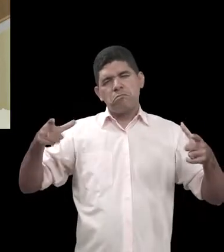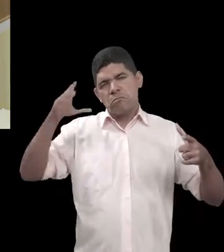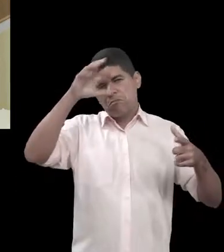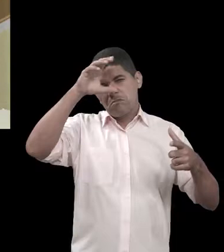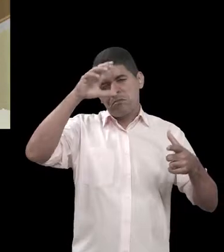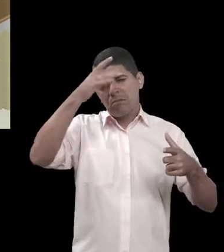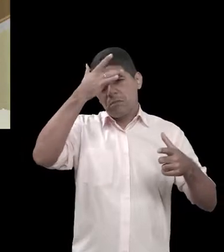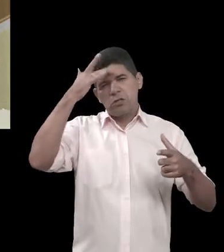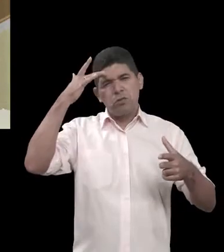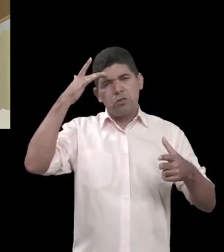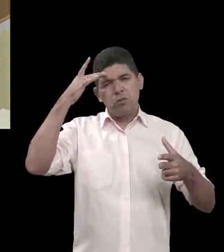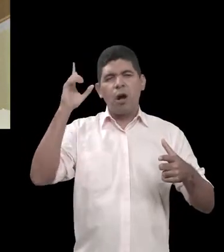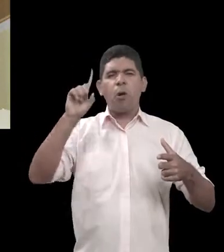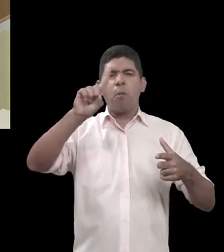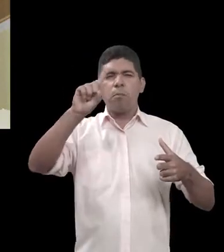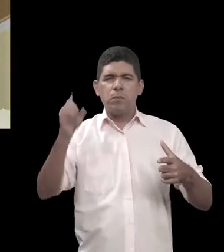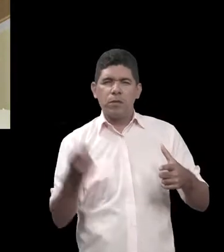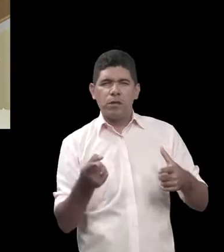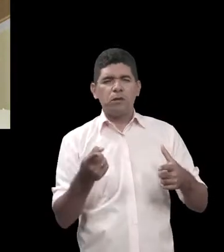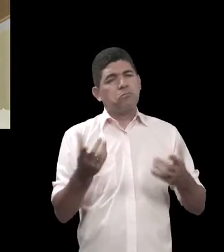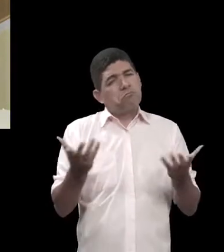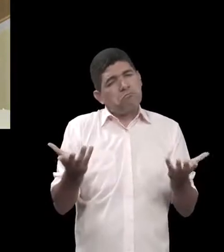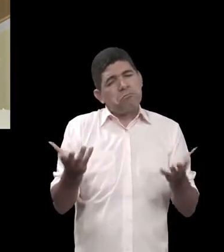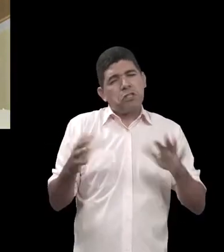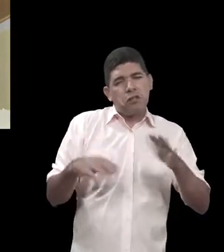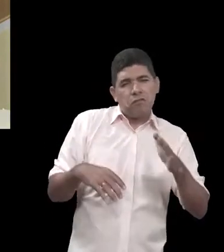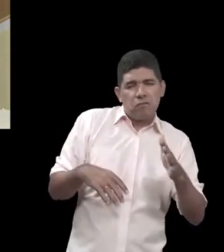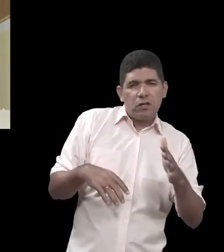sei a quantidade de pessoas, mas